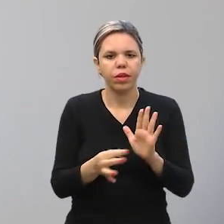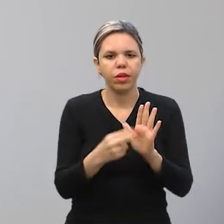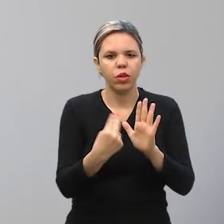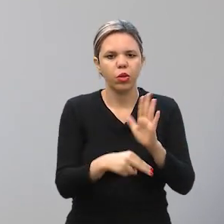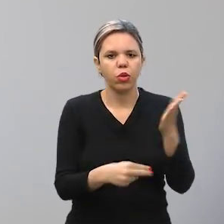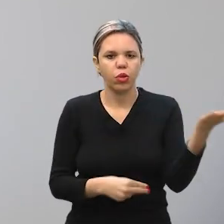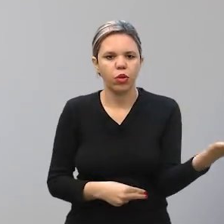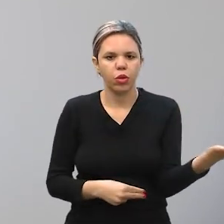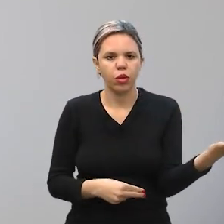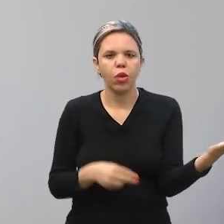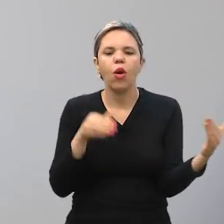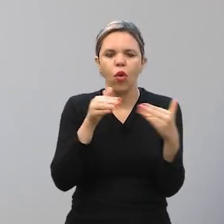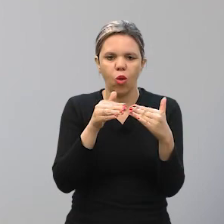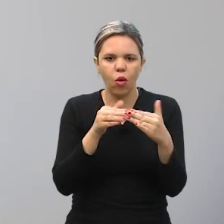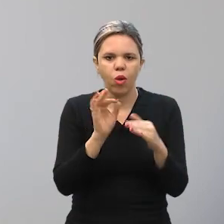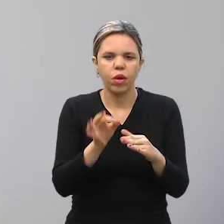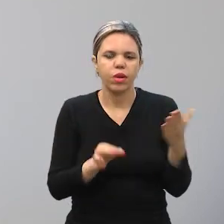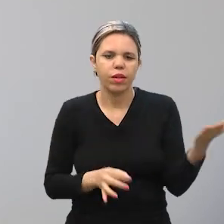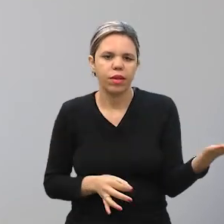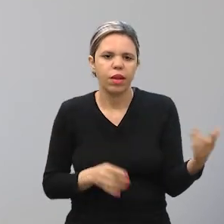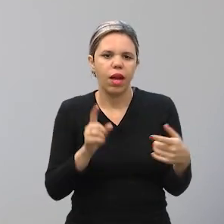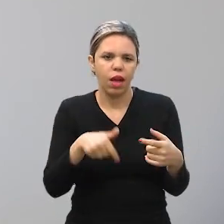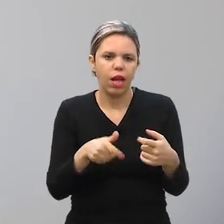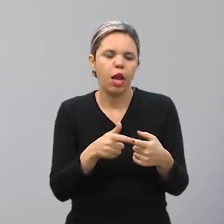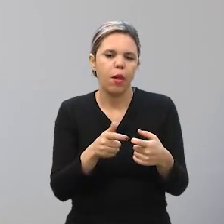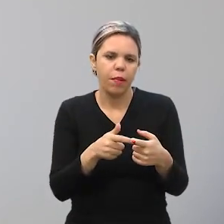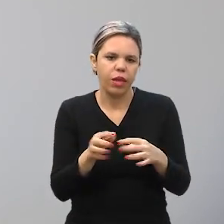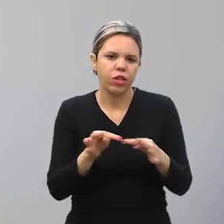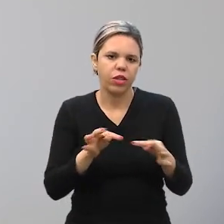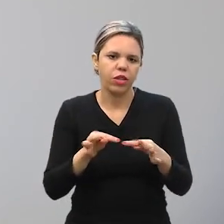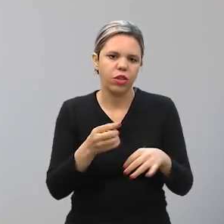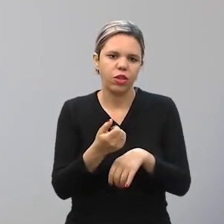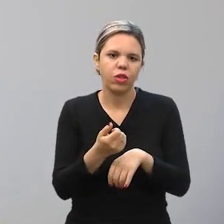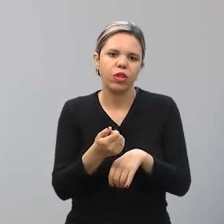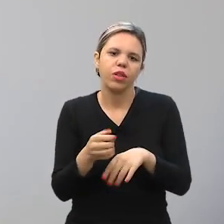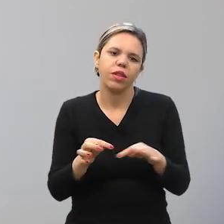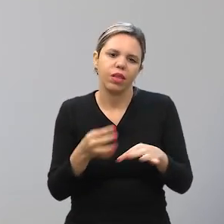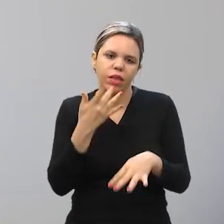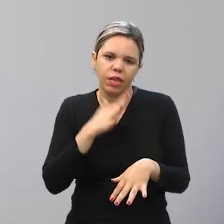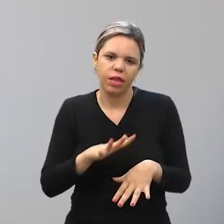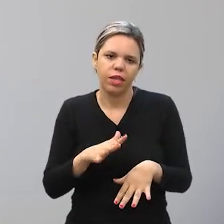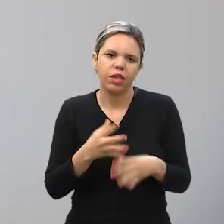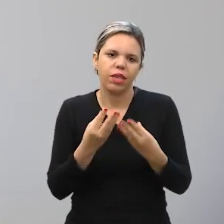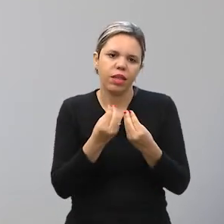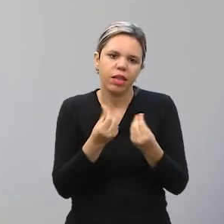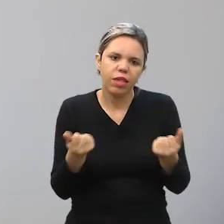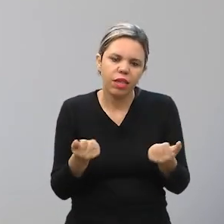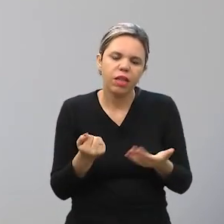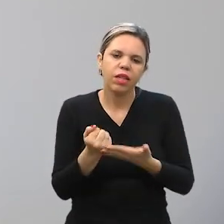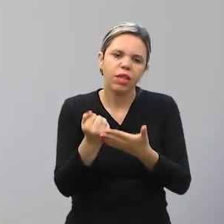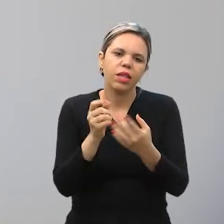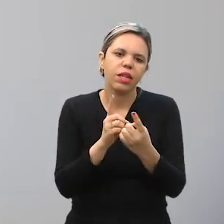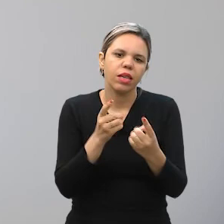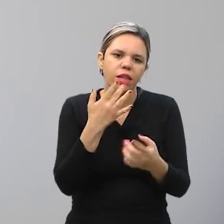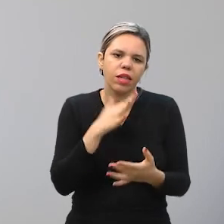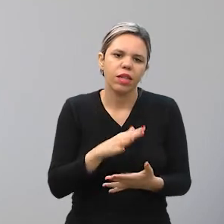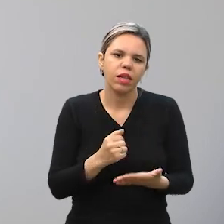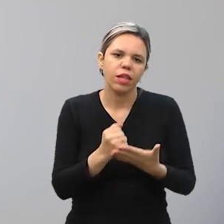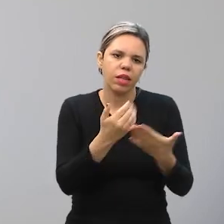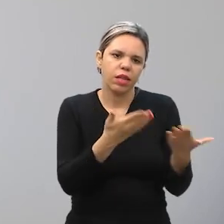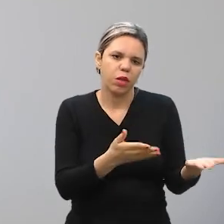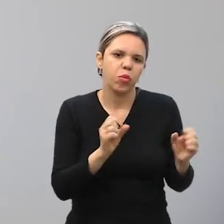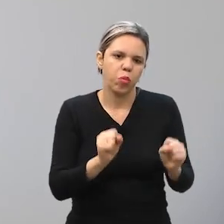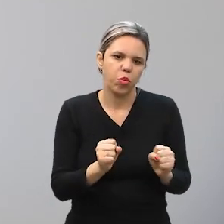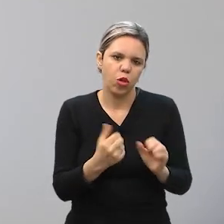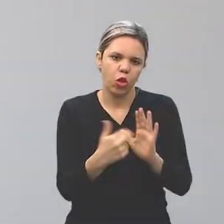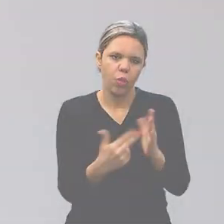dele, eu falei de pleno acordo, porque ele é pediatra e é um cara sensível, né, à condição da criança. Pode